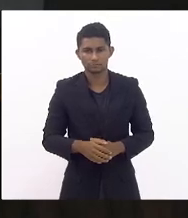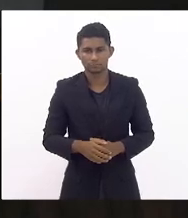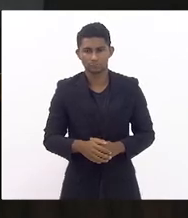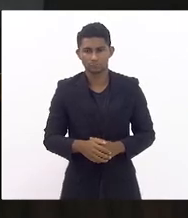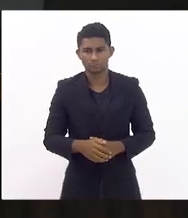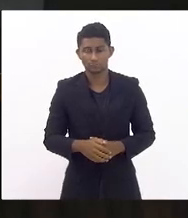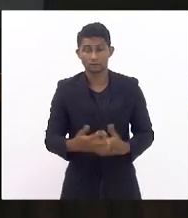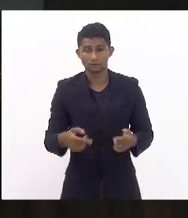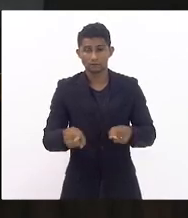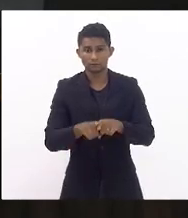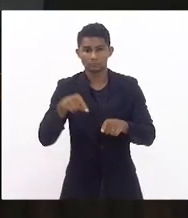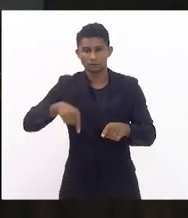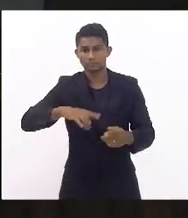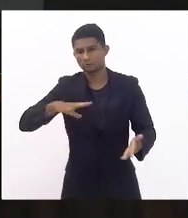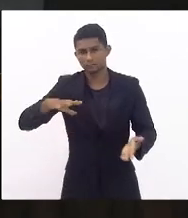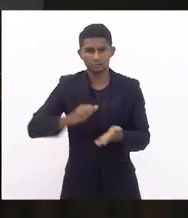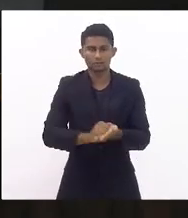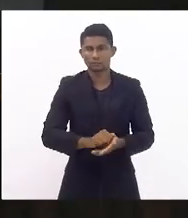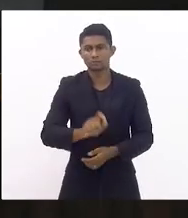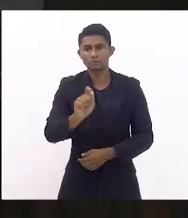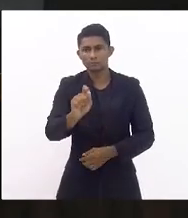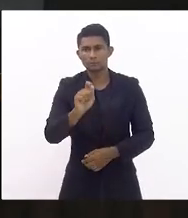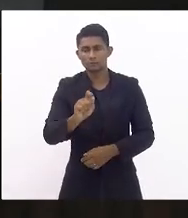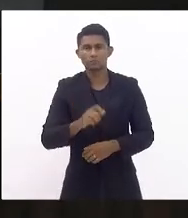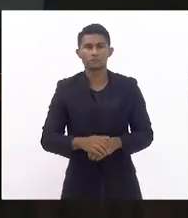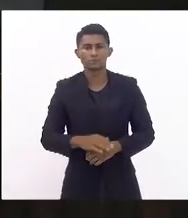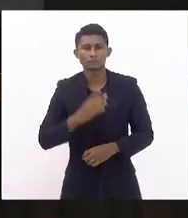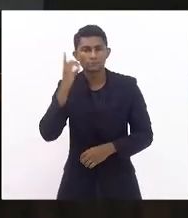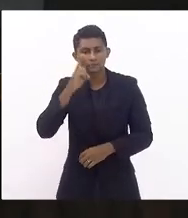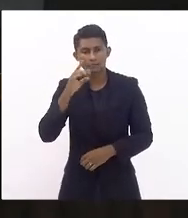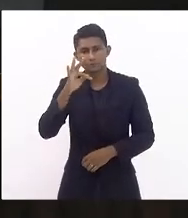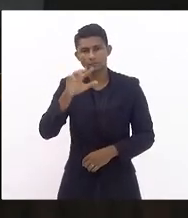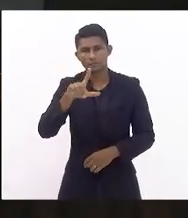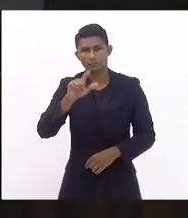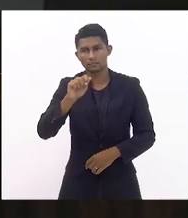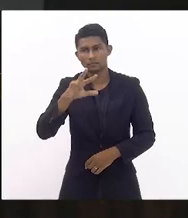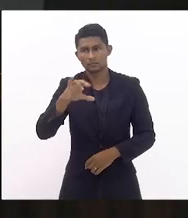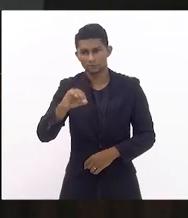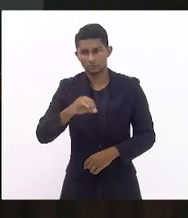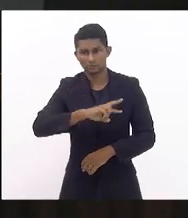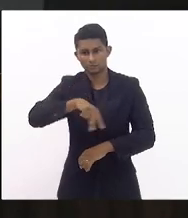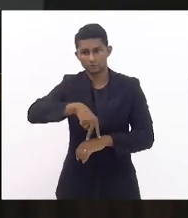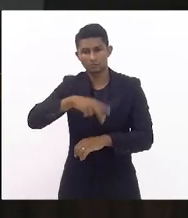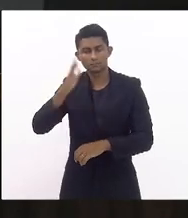Também está escrito no expediente final o deputado Flávio Serafim.